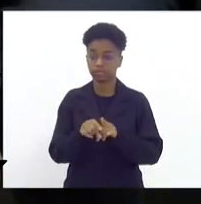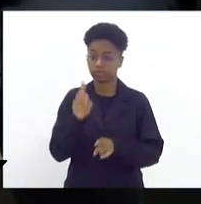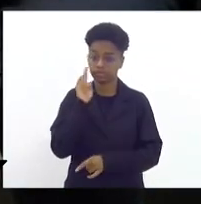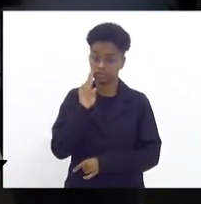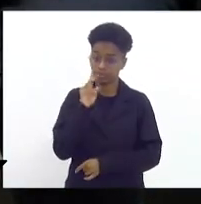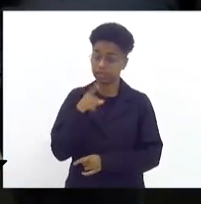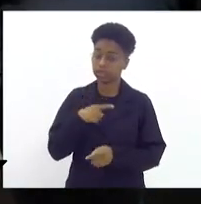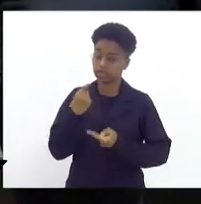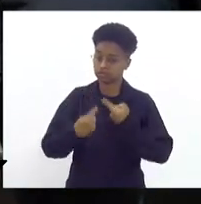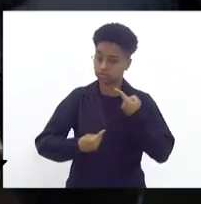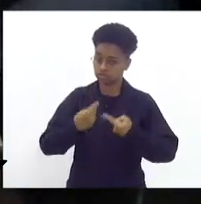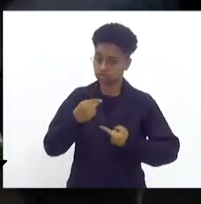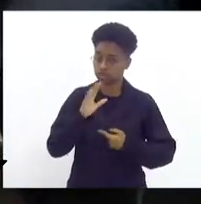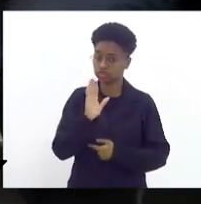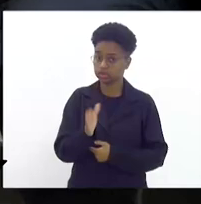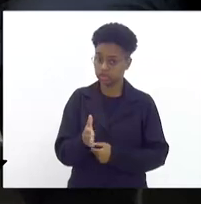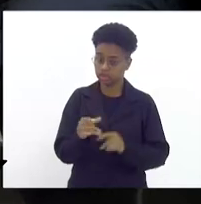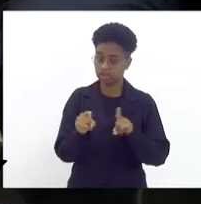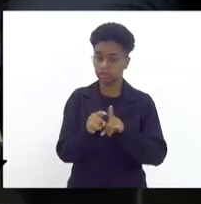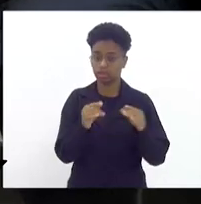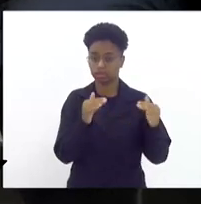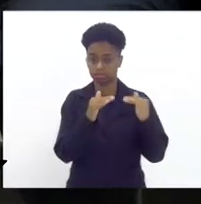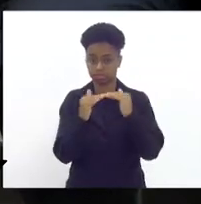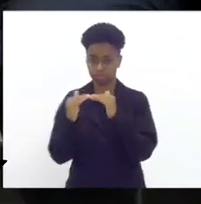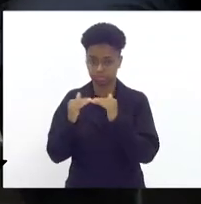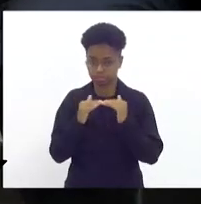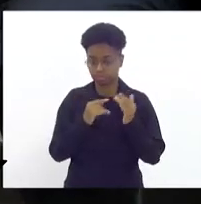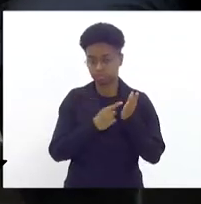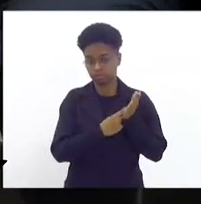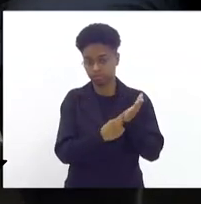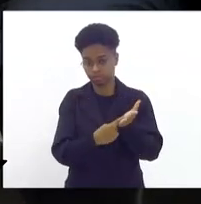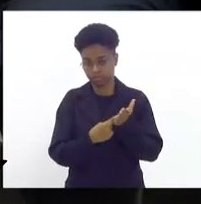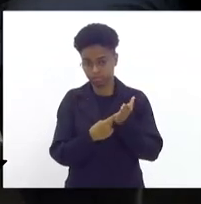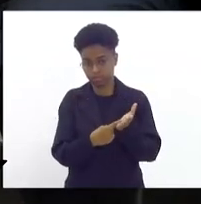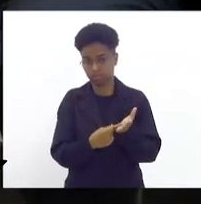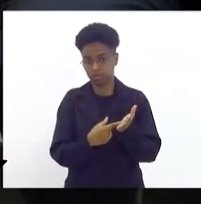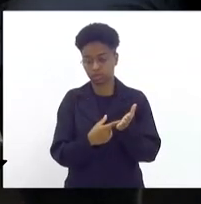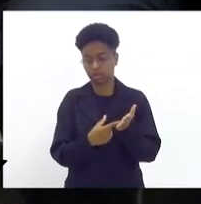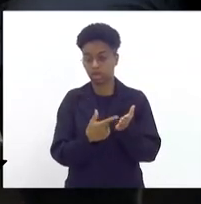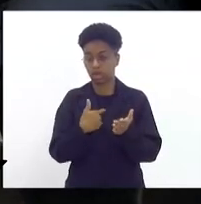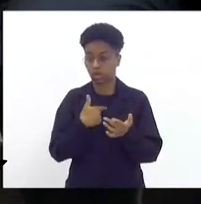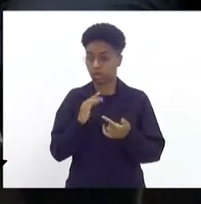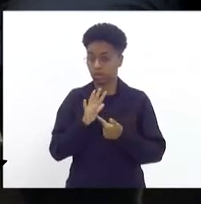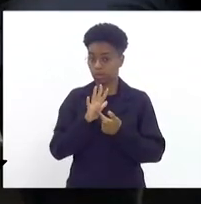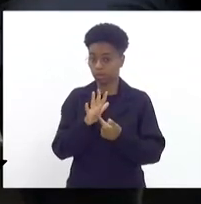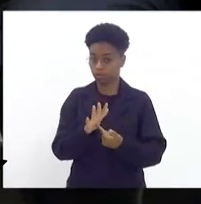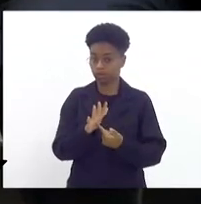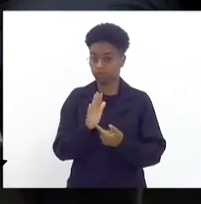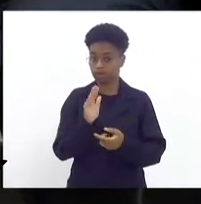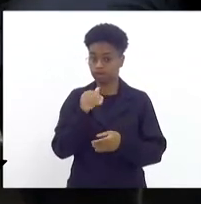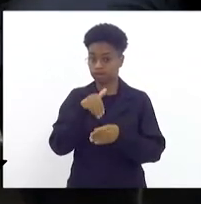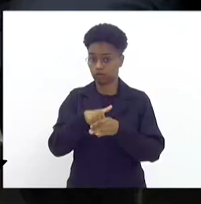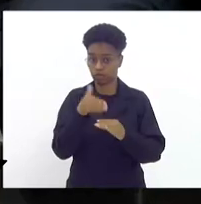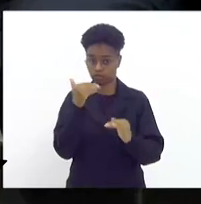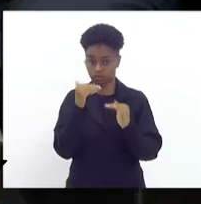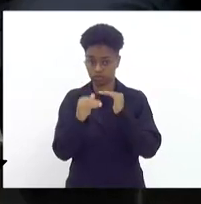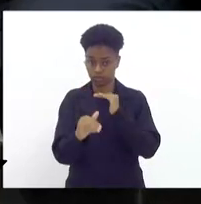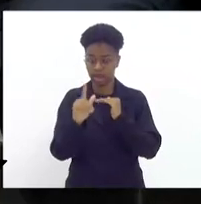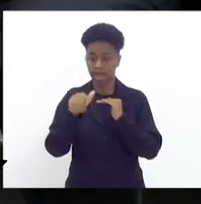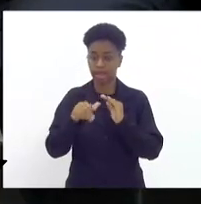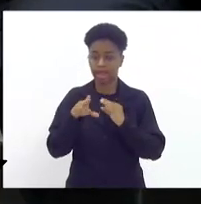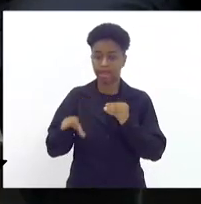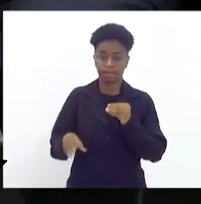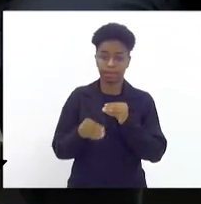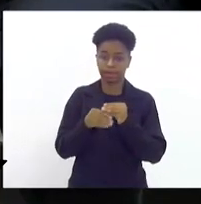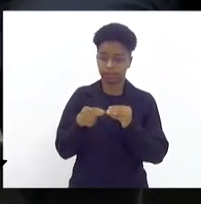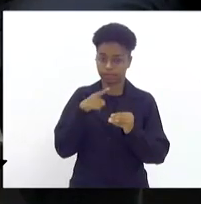uma discussão e foi acordado uma posição que eu expressei aqui no voto divergente, que é uma emenda que está